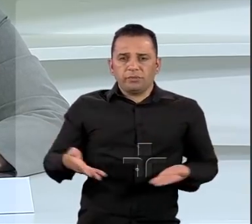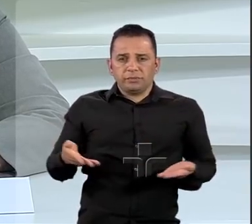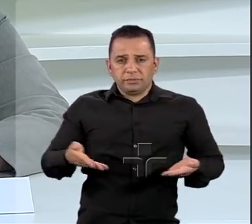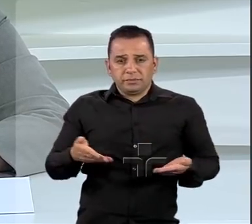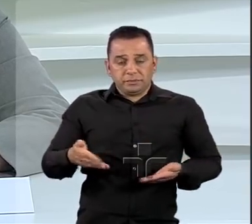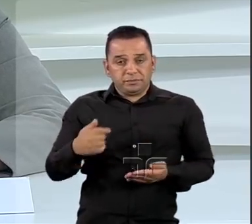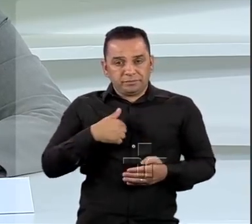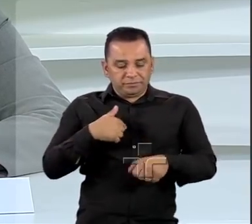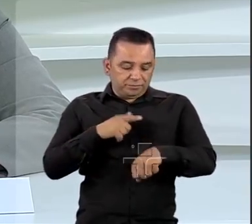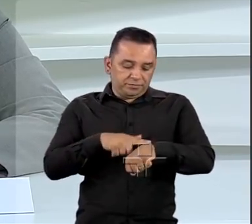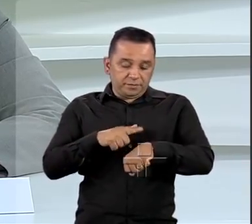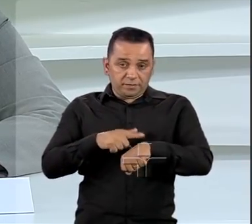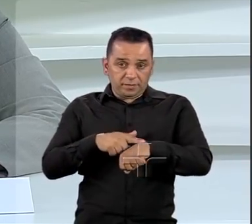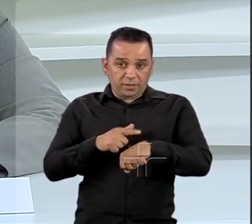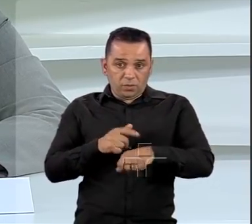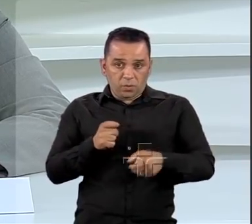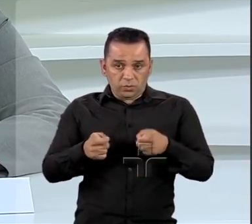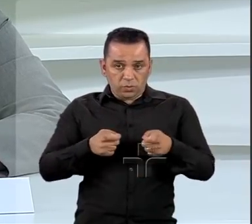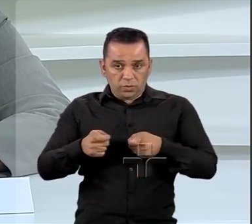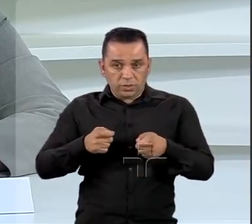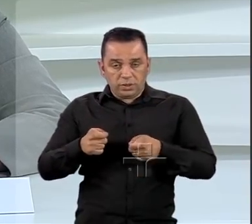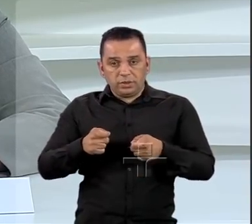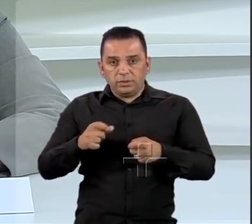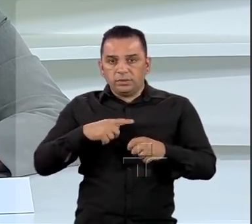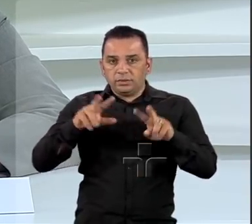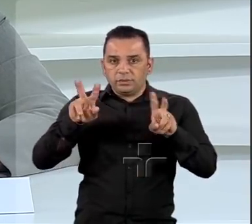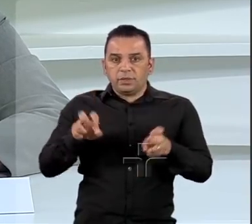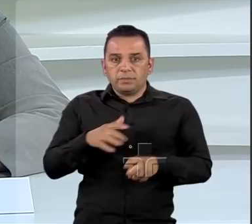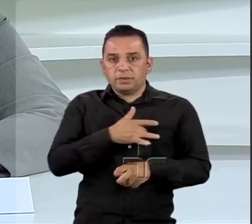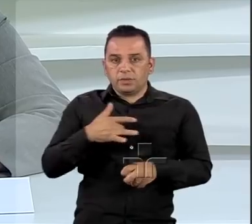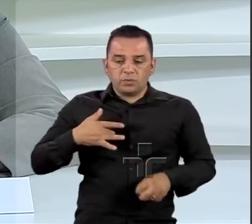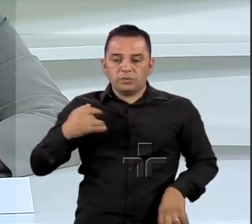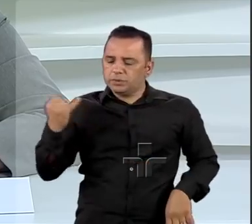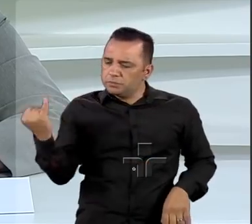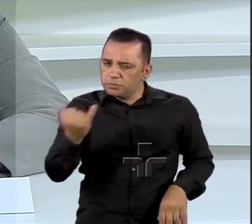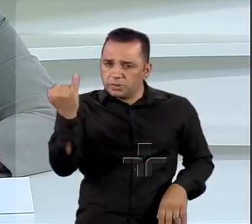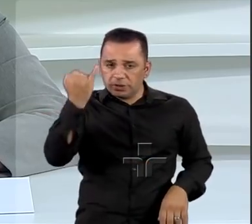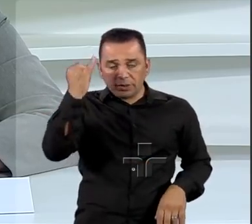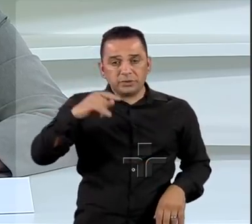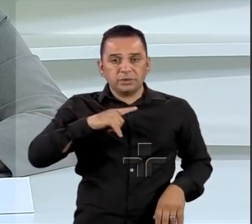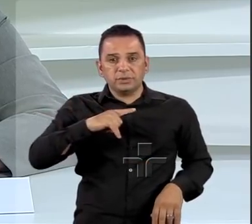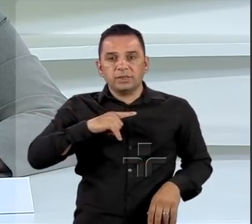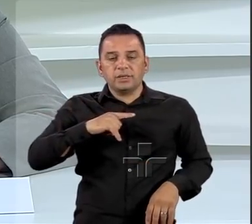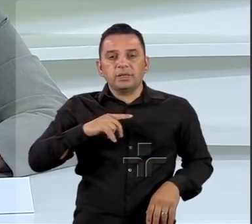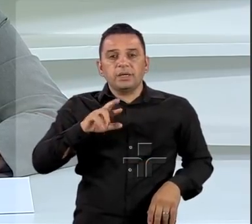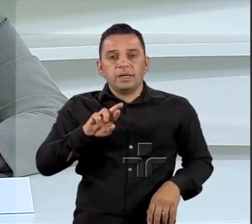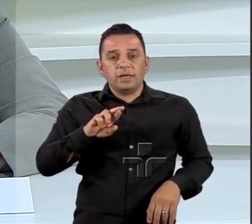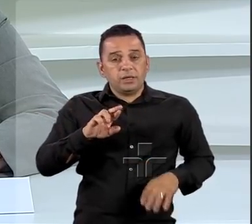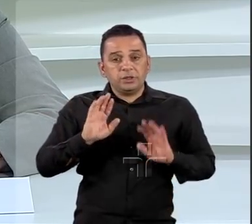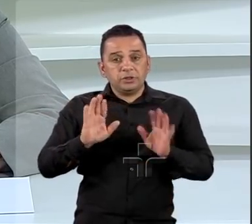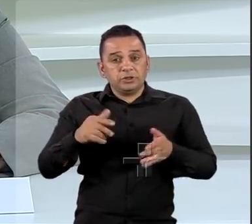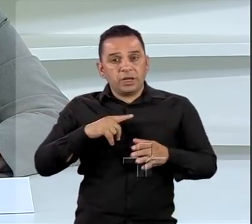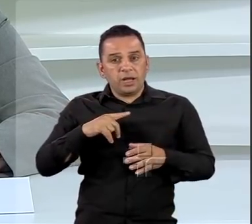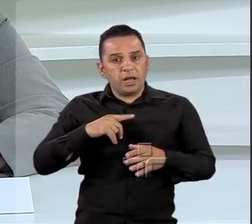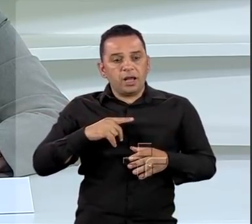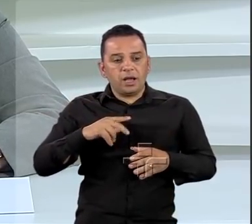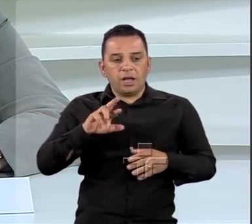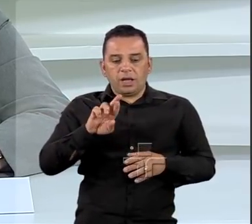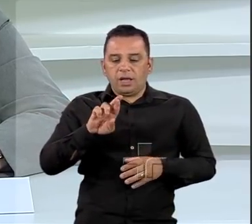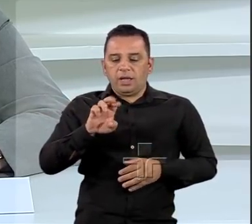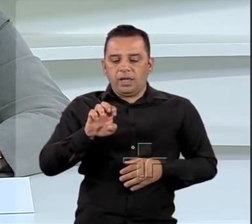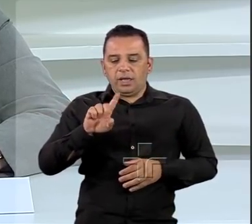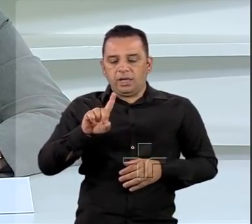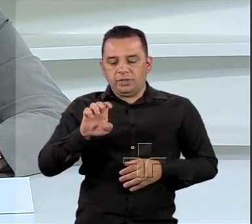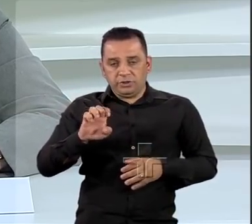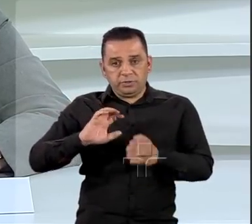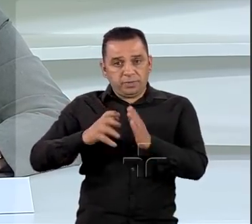aqui no meu tempo e caminhando, o tema saúde é tão importante que a rede se dedicou a fazer um debate coletivo. Foram mais de